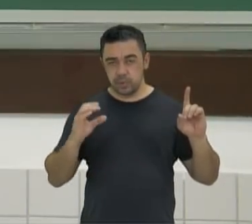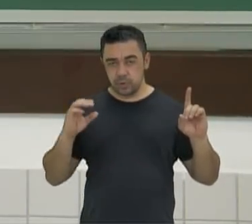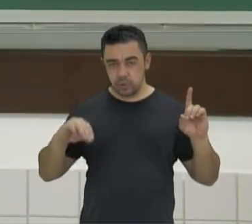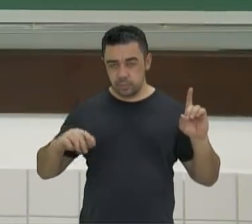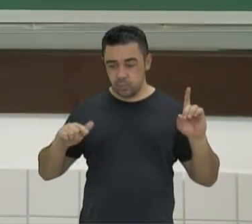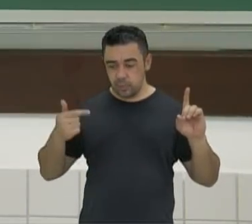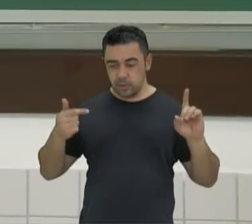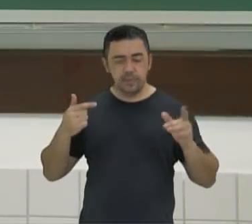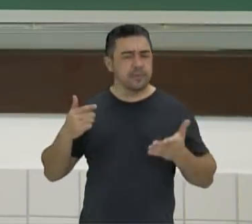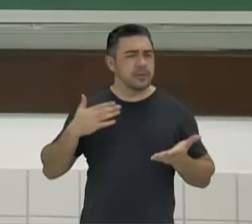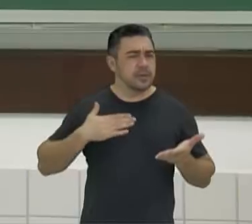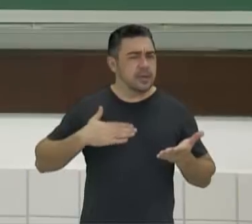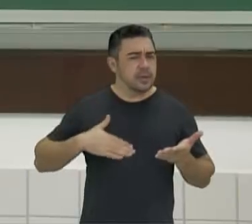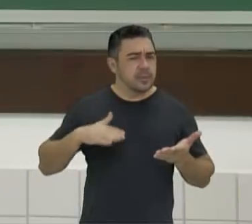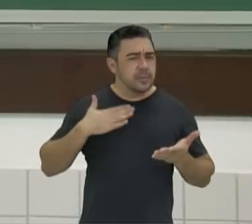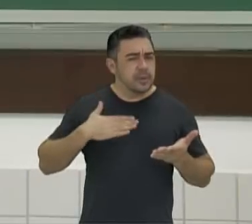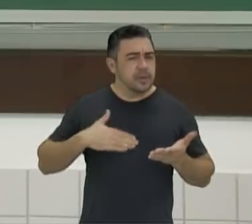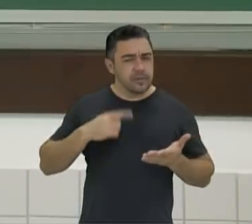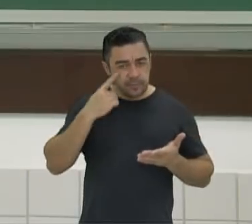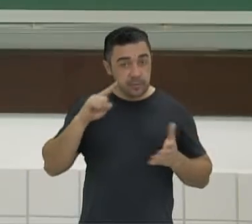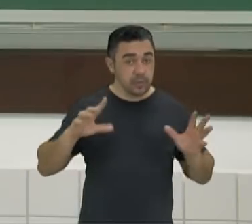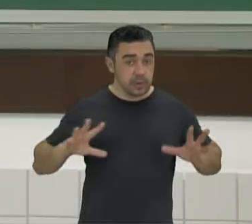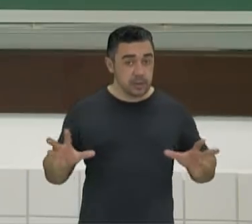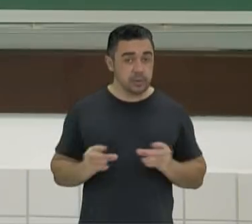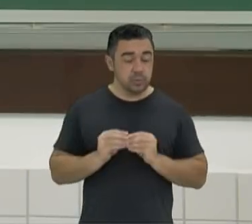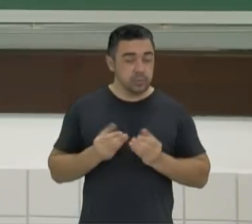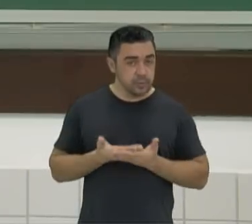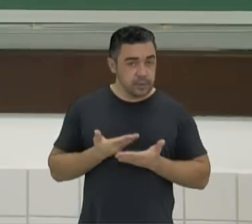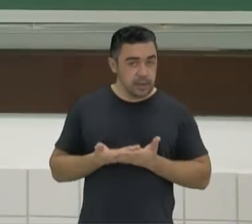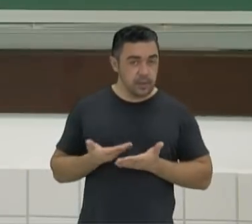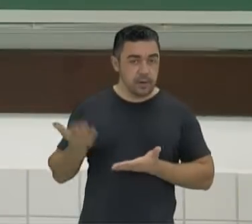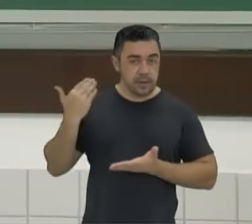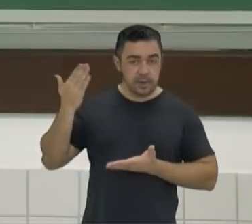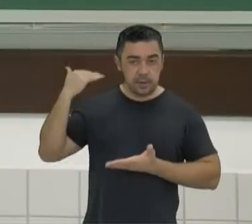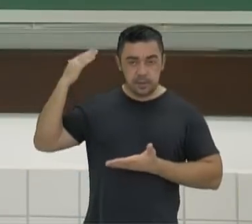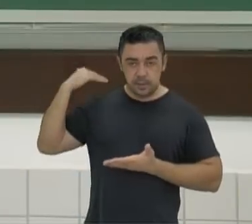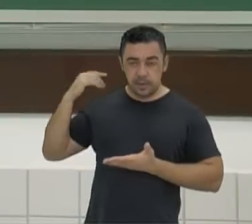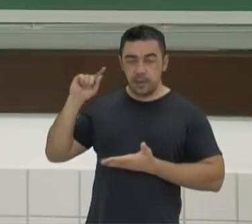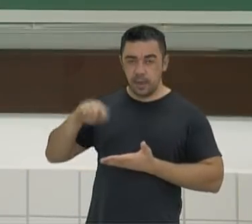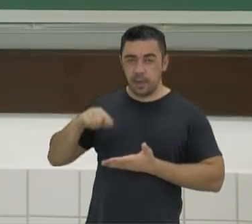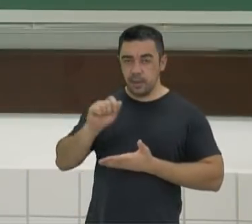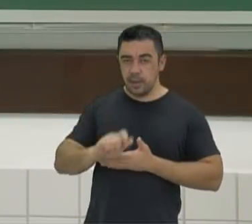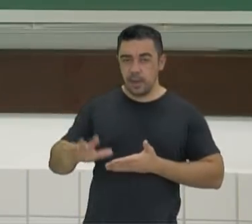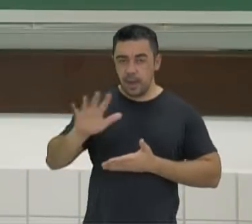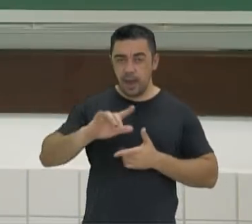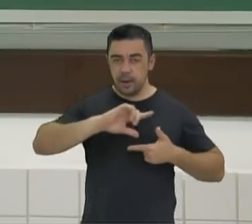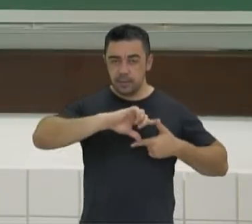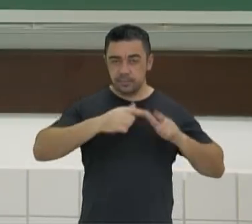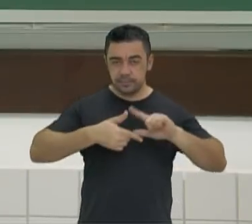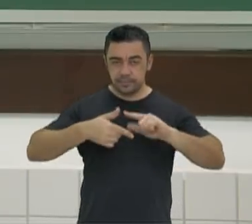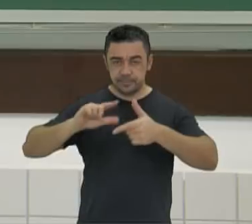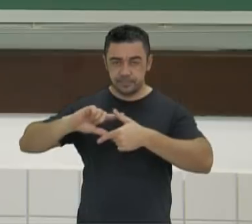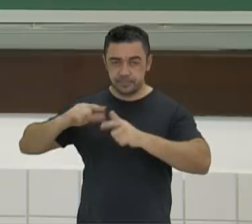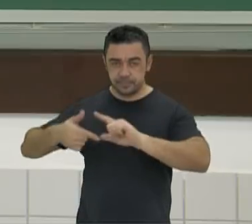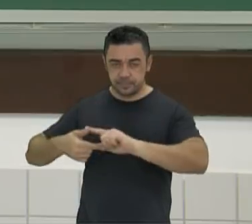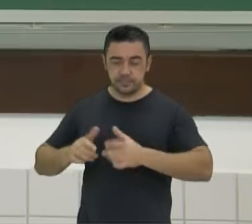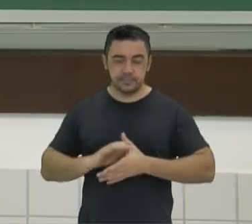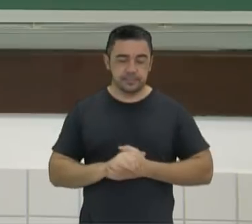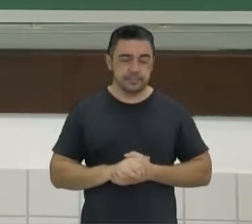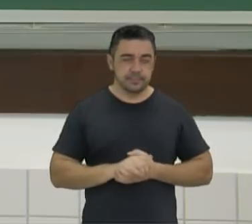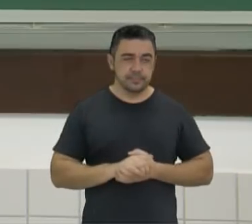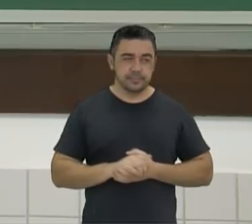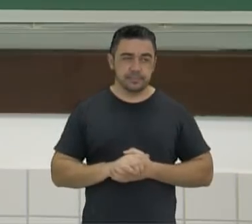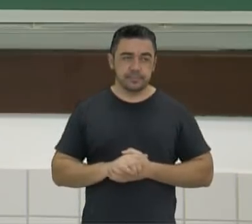sossegadinho, né? Tá vendo que a gente tá fazendo um resumão das aulas anteriores sobre a área de polígono. Tudo bem? Muito